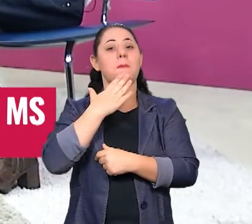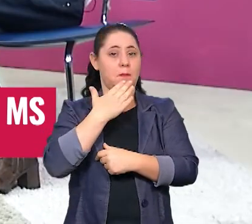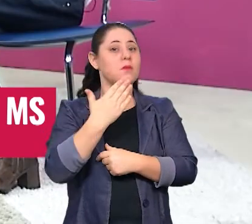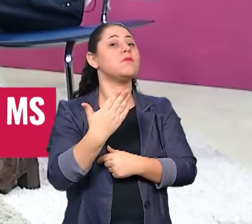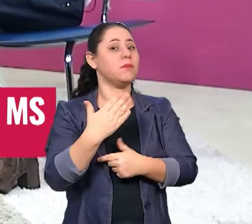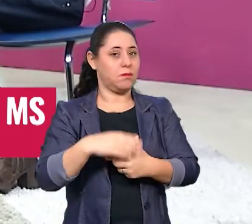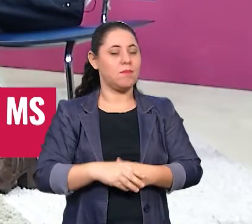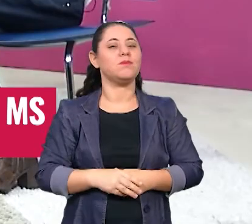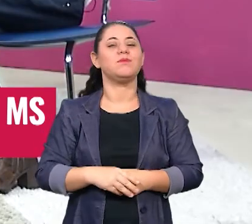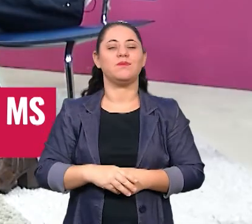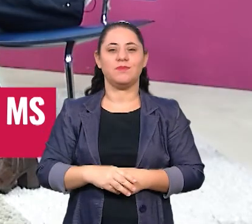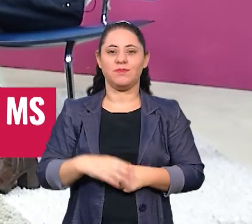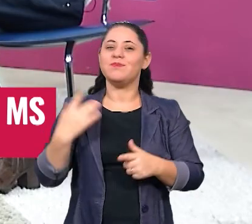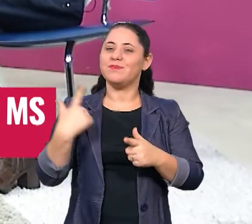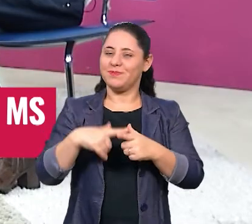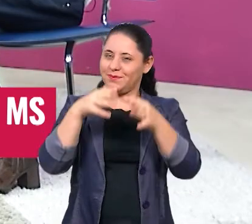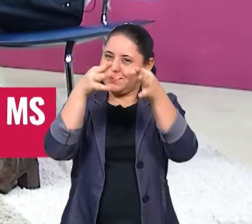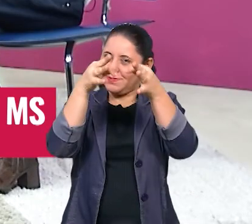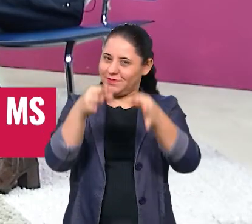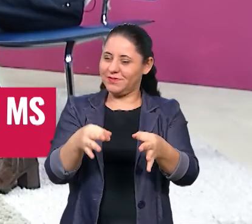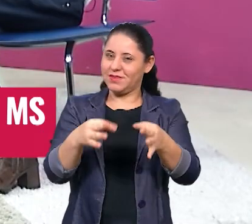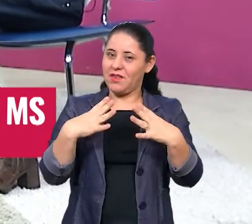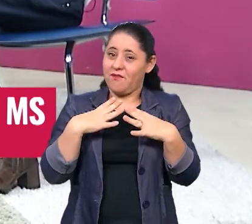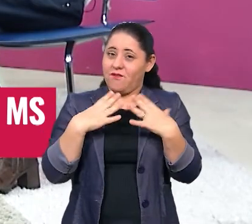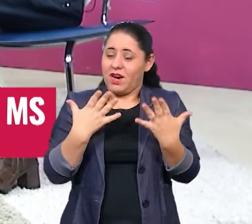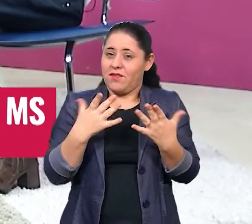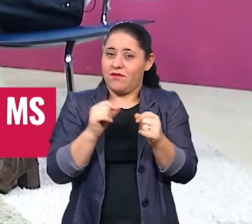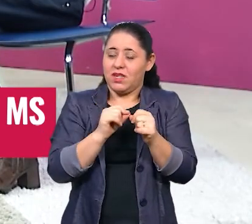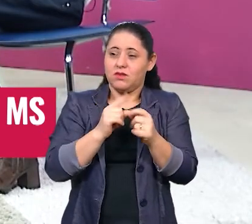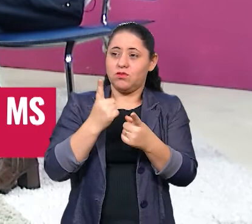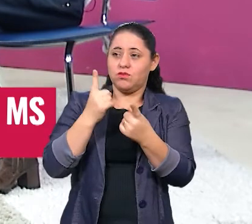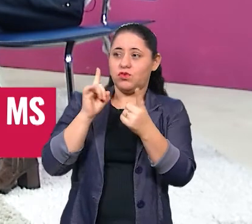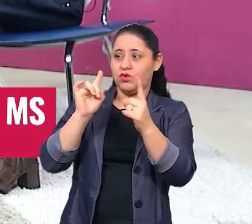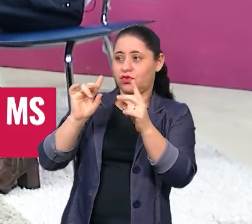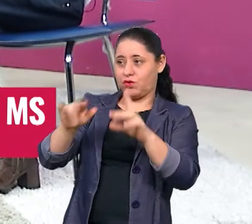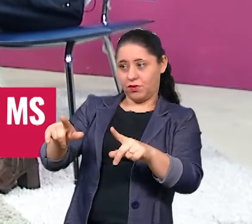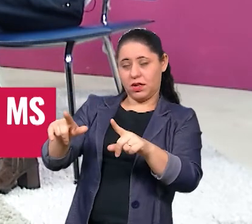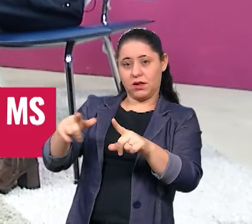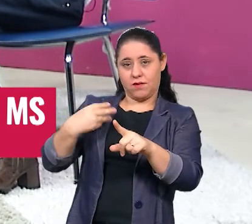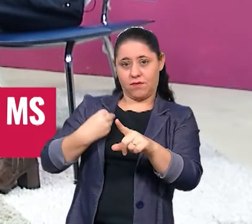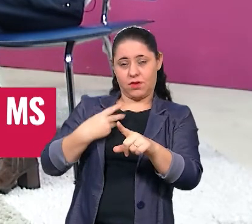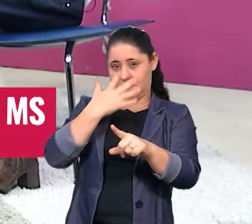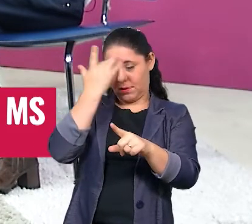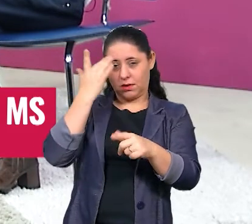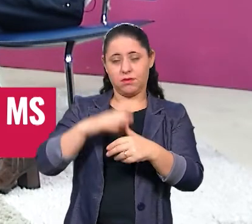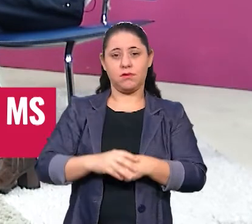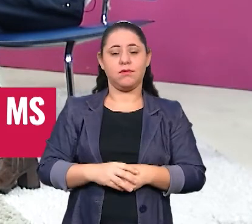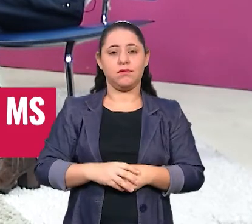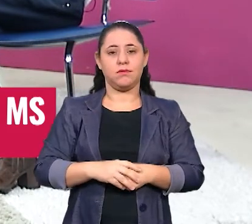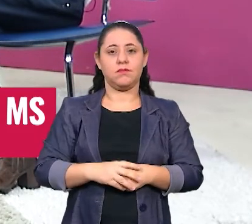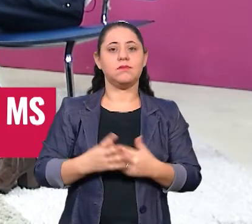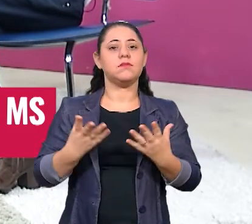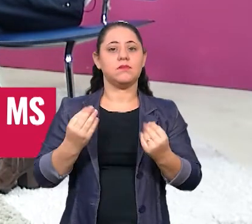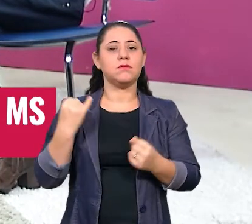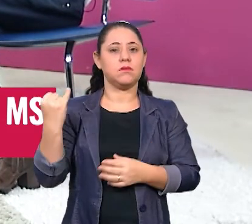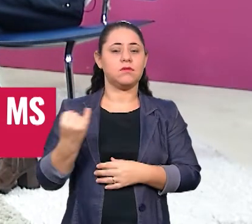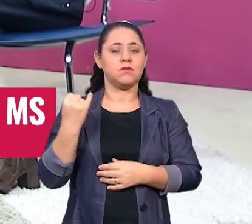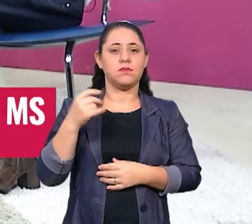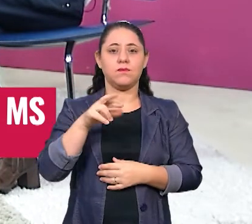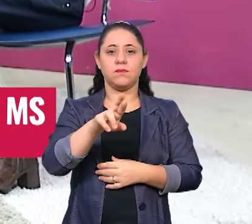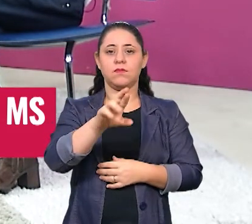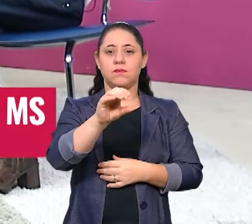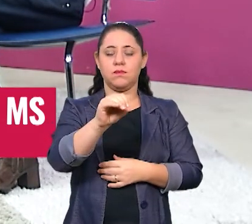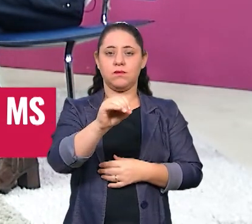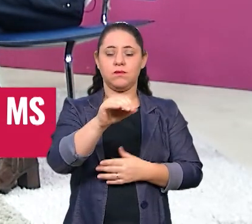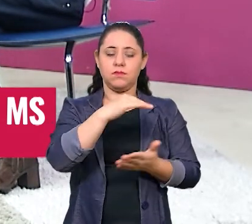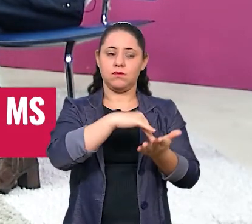tenho certeza que esse festival fez uma grande diferença na vida das pessoas. Muito importante que a Pro-Rô disse, o secretário Eduardo Romero, que ele tem